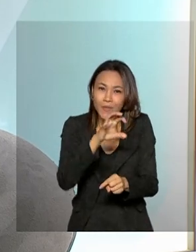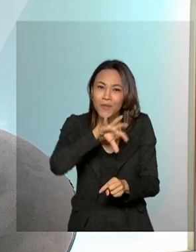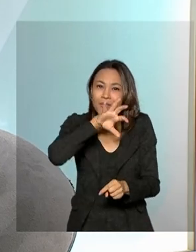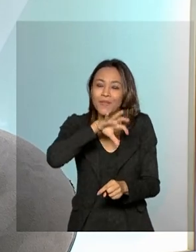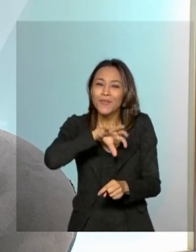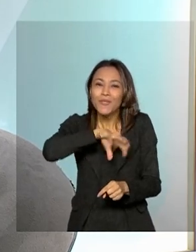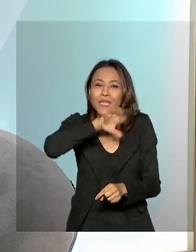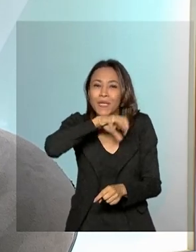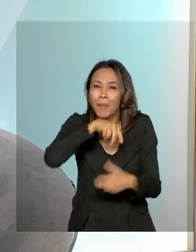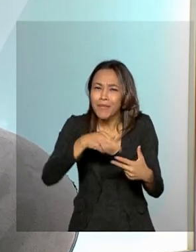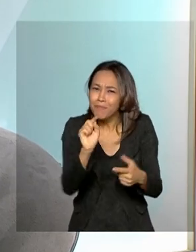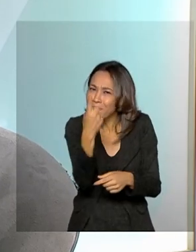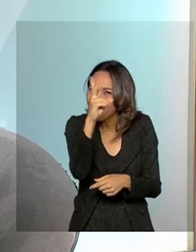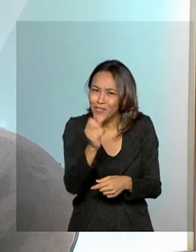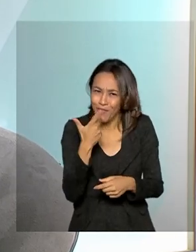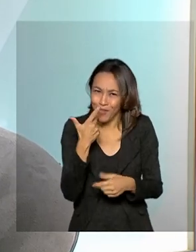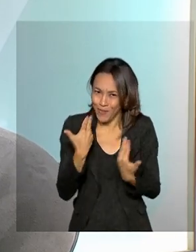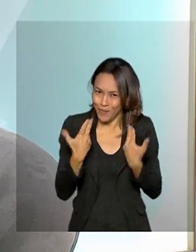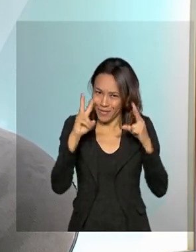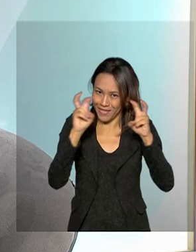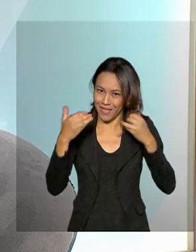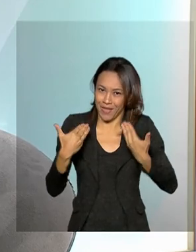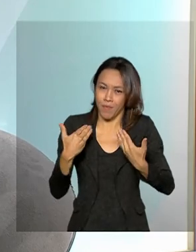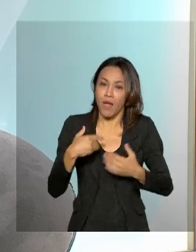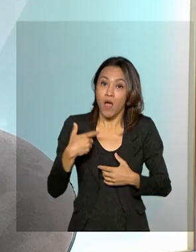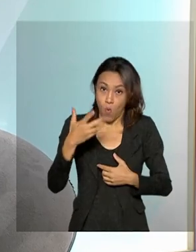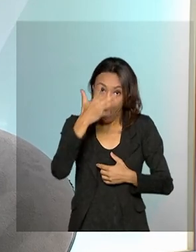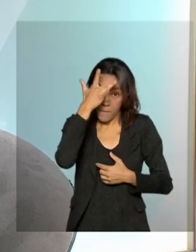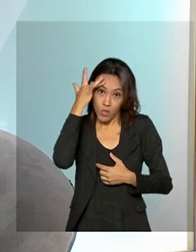vou falar sobre isso. Você sabia que eu fui